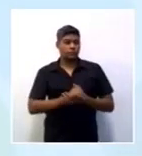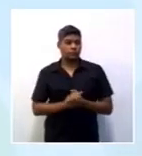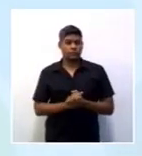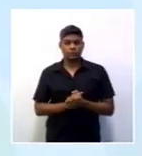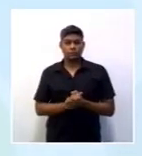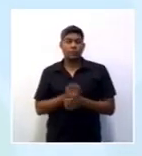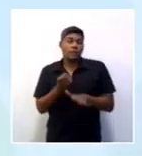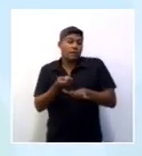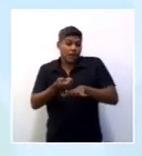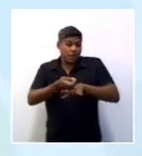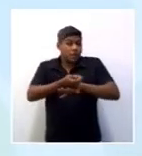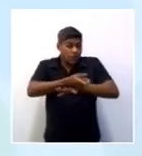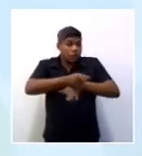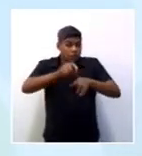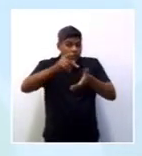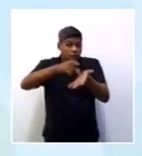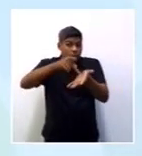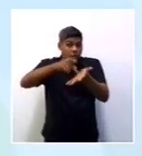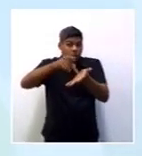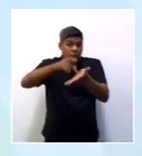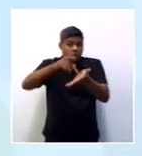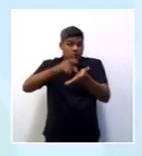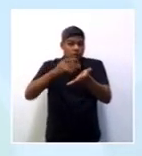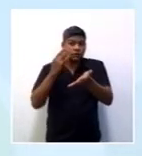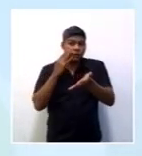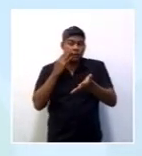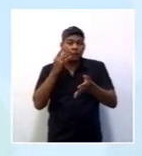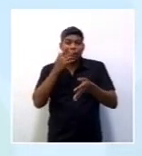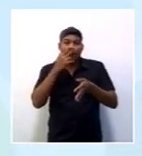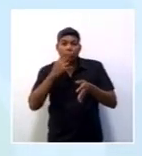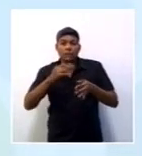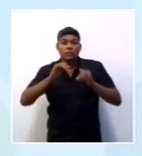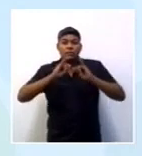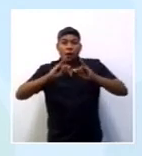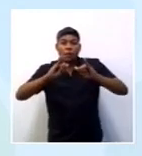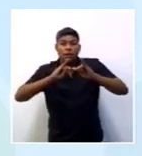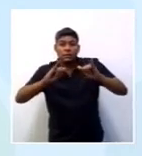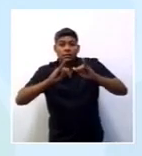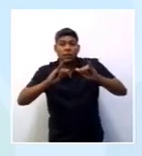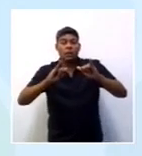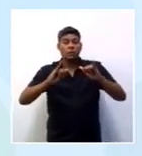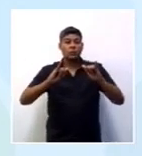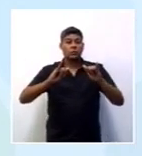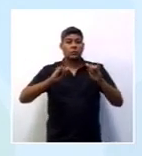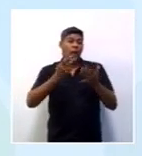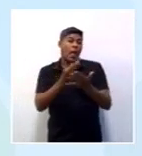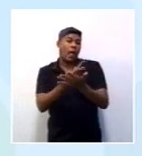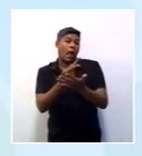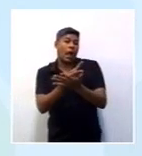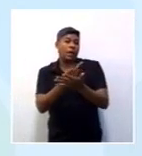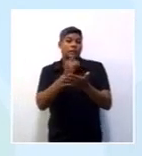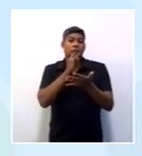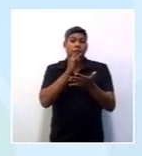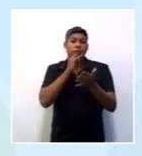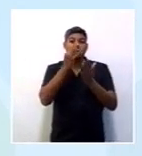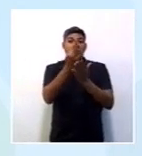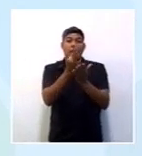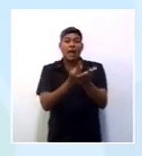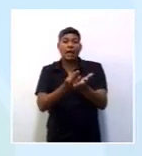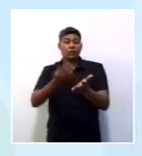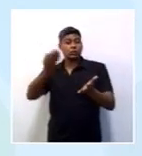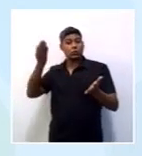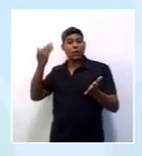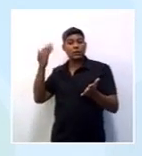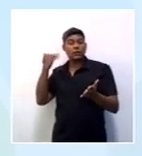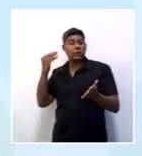a fake news mesmo, que é uma notícia enganosa. Ela é basicamente quando eles pegam textos